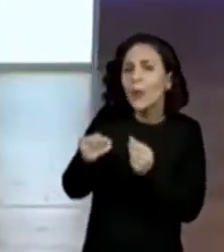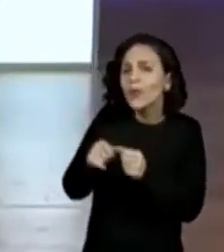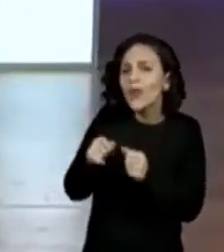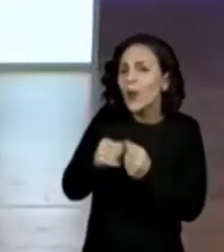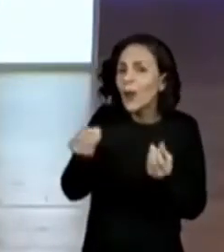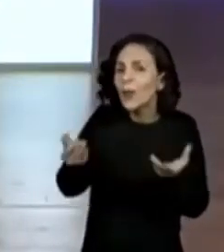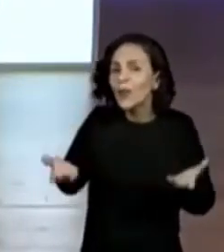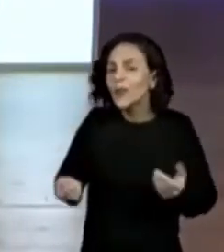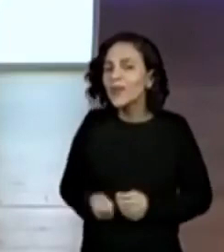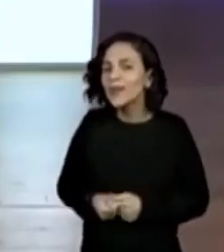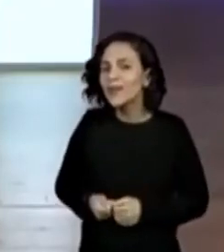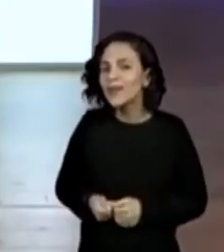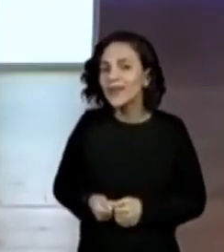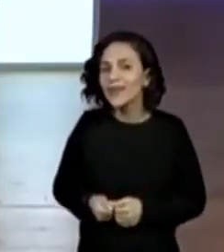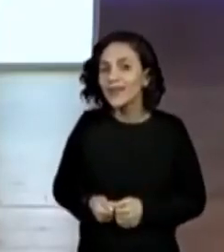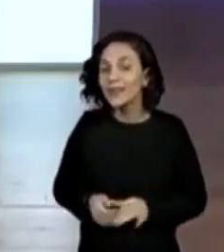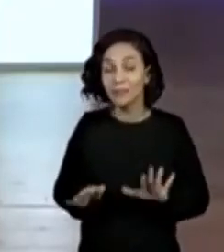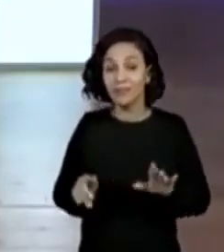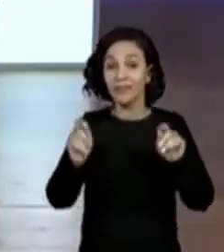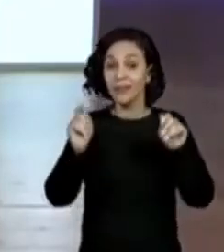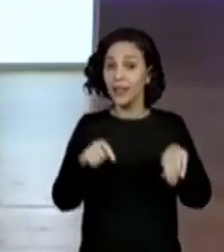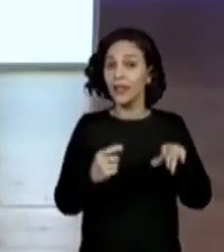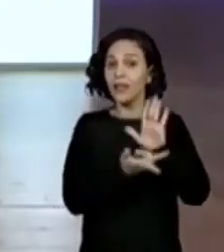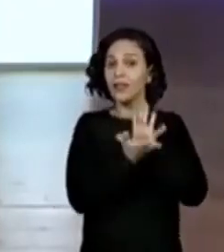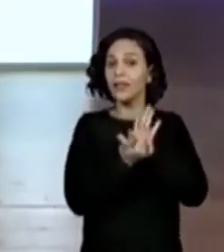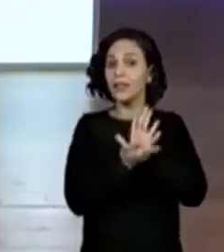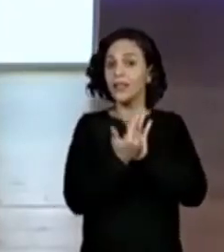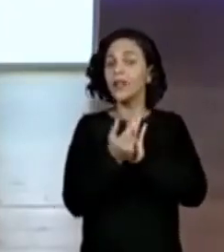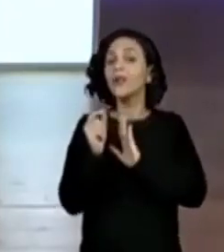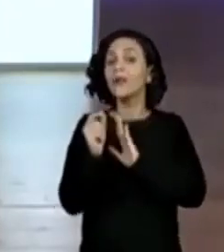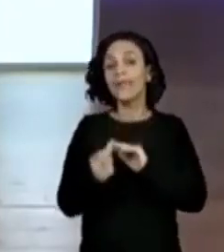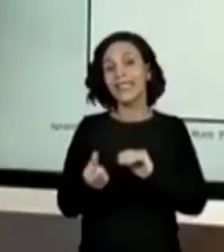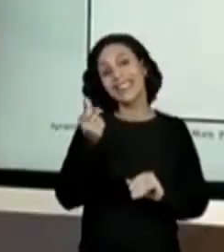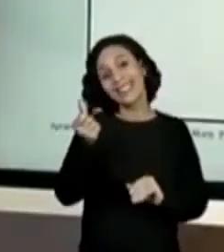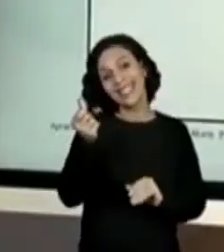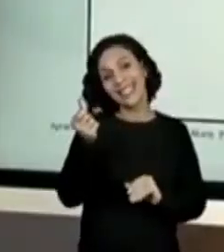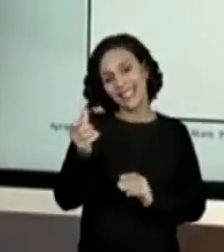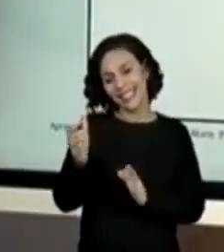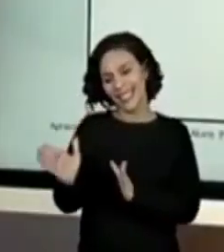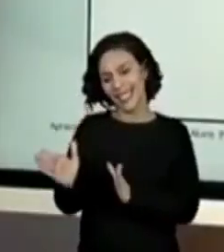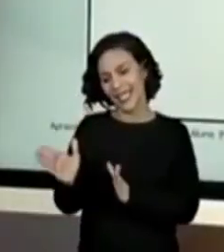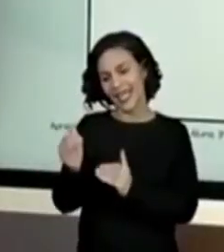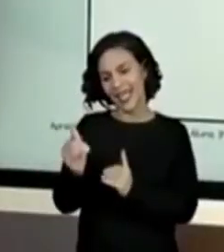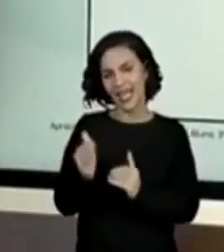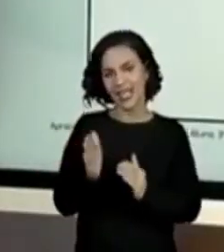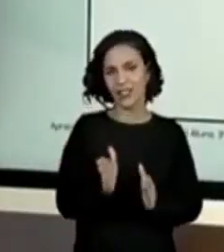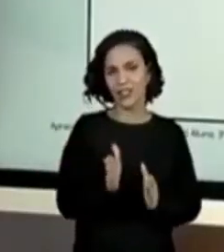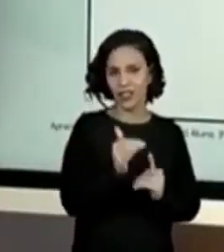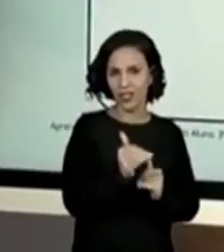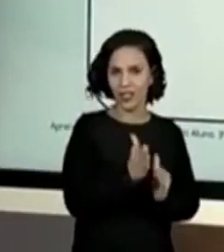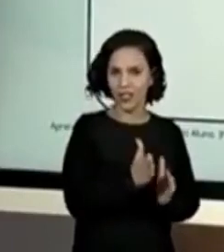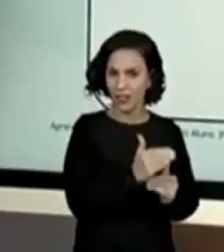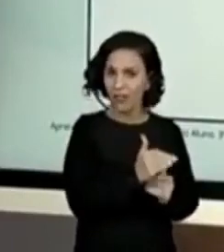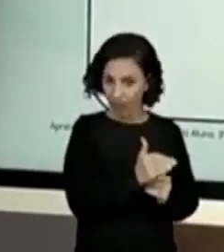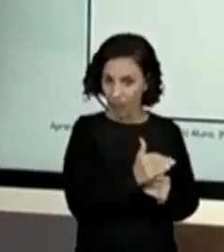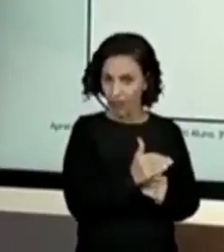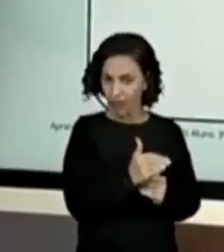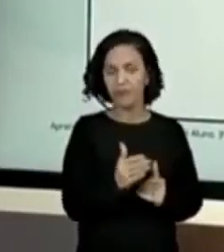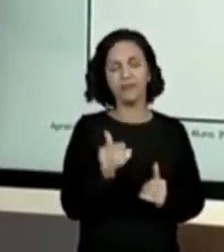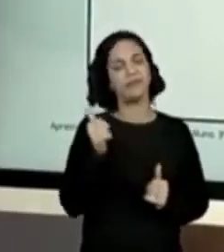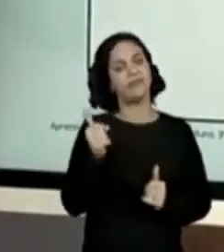Vamos lá. A gente pode desenhar 6 caixinhas, né? Como se fossem as embalagens,